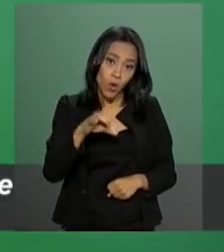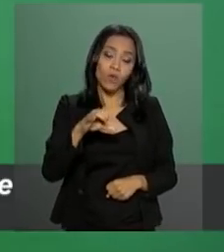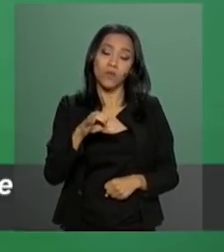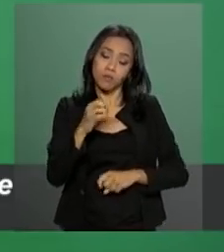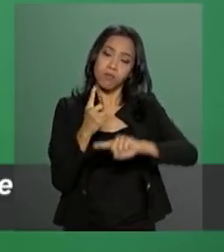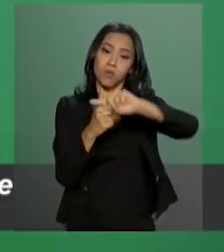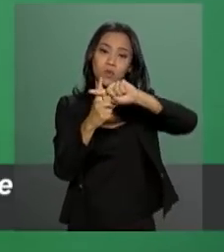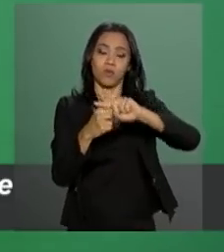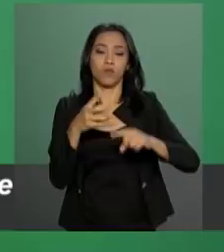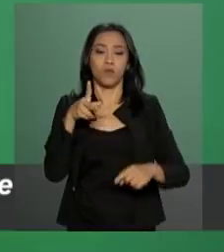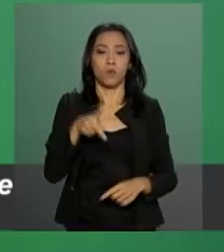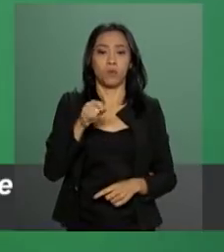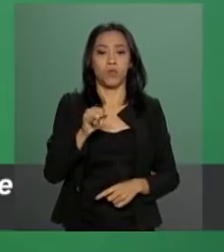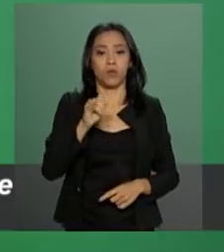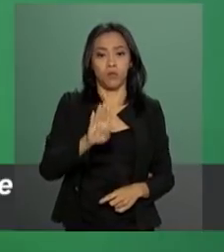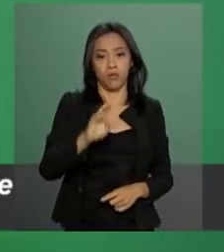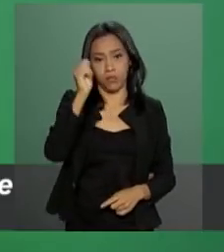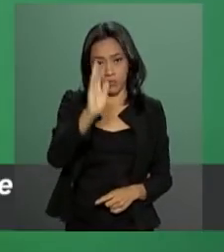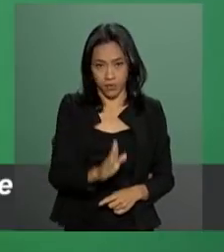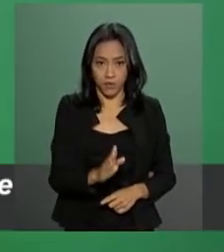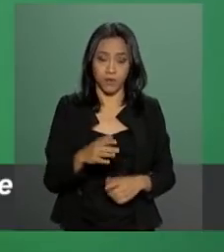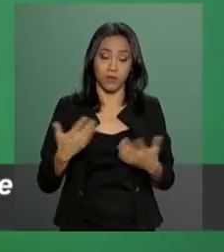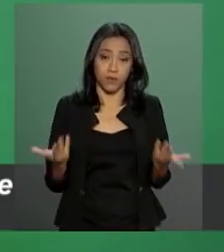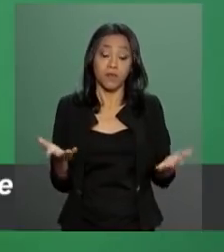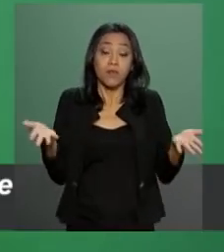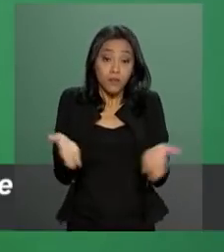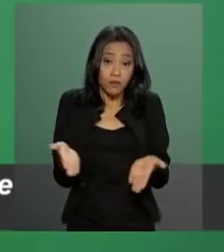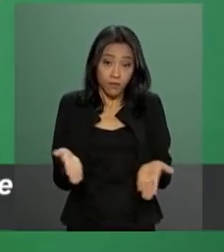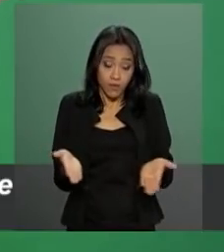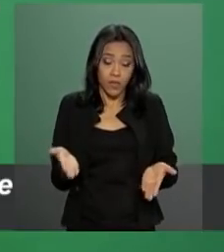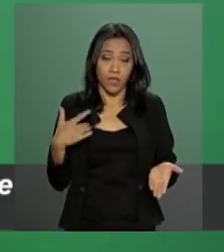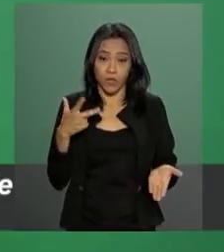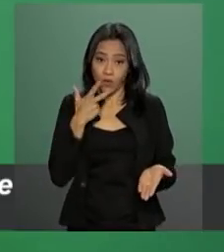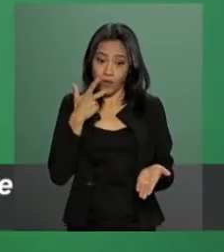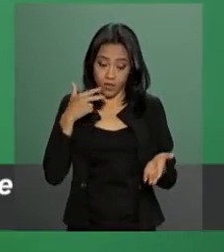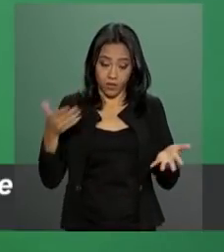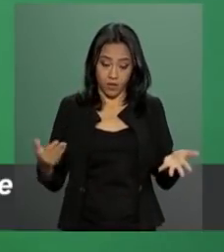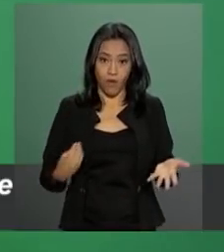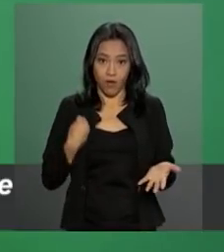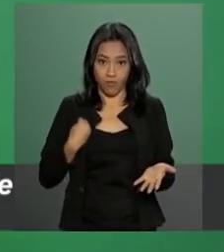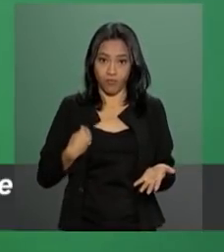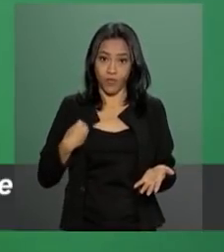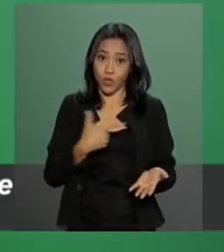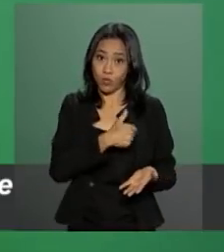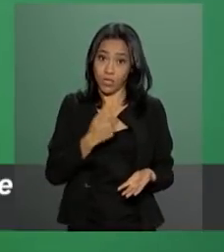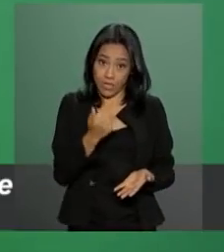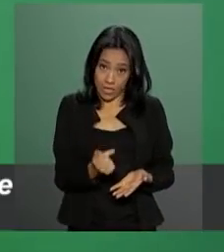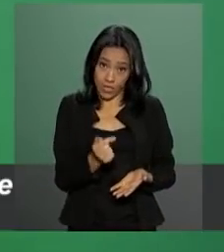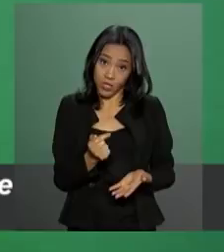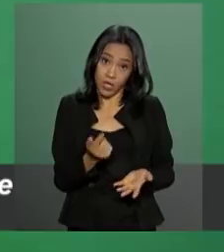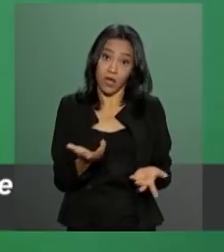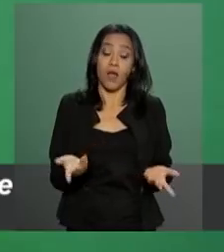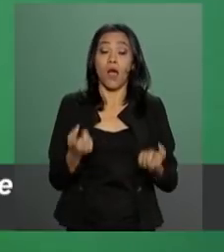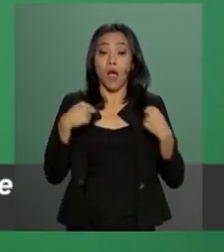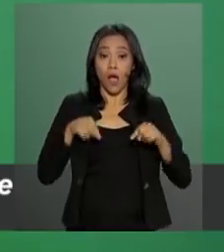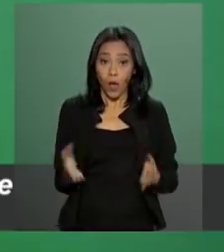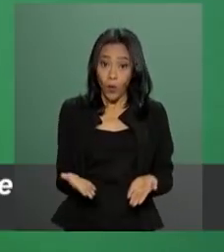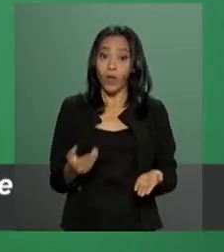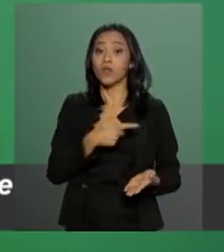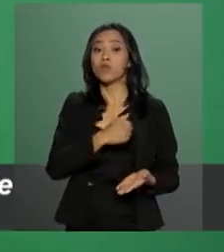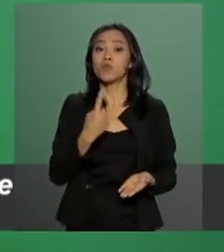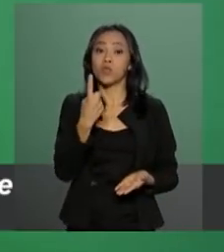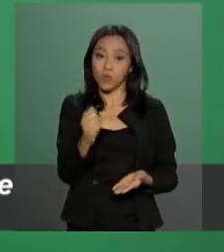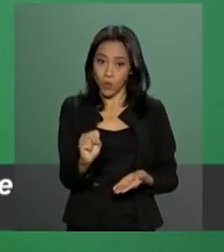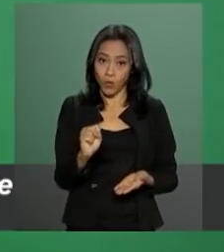pib no nosso país e agora a estou falando em 2017 naturalmente mas agora em 2018 sem embargo das